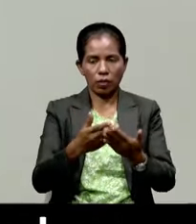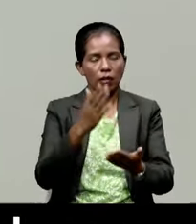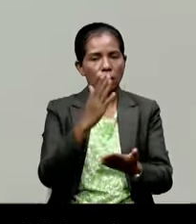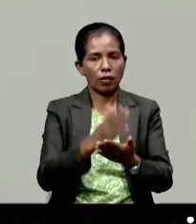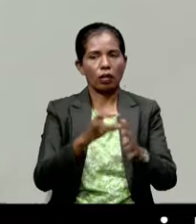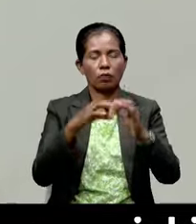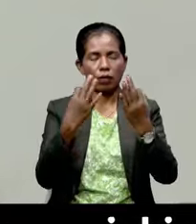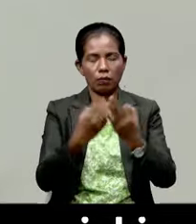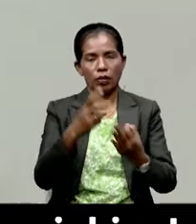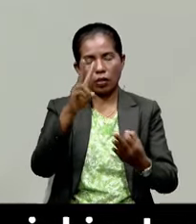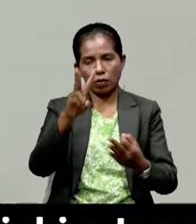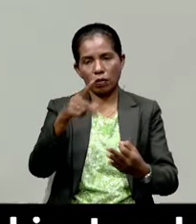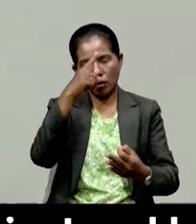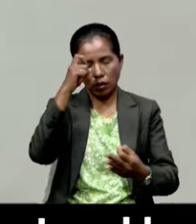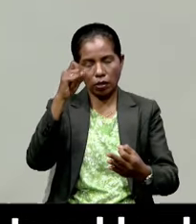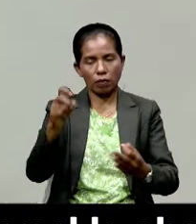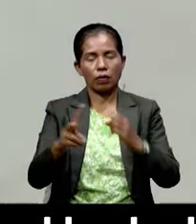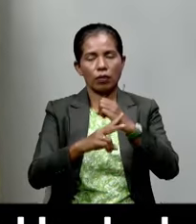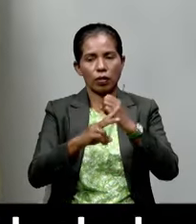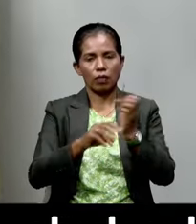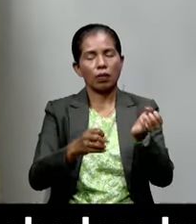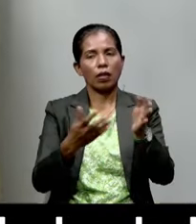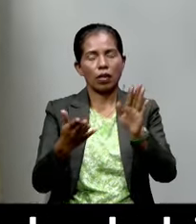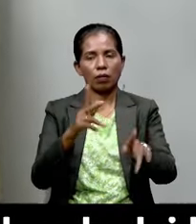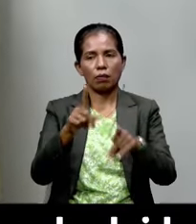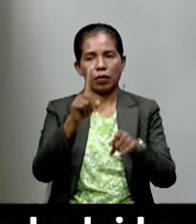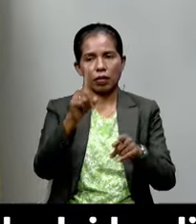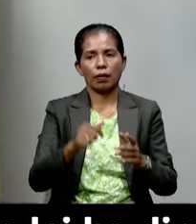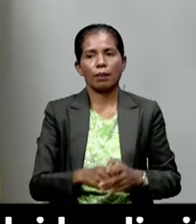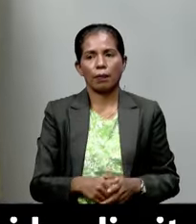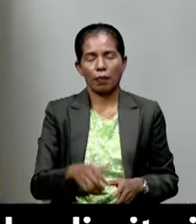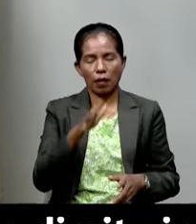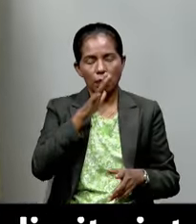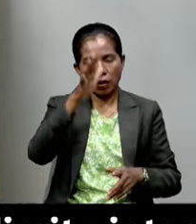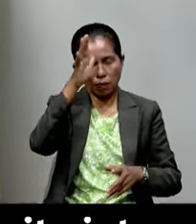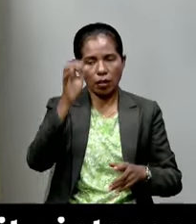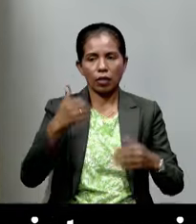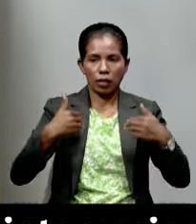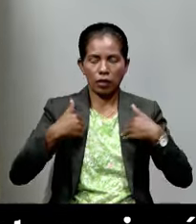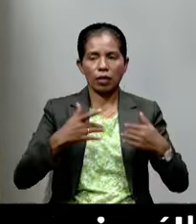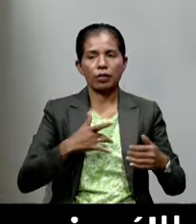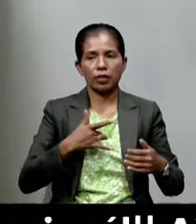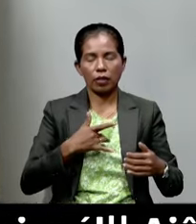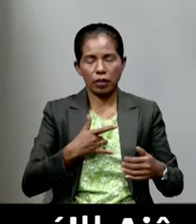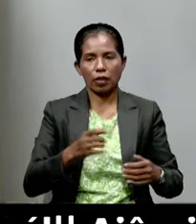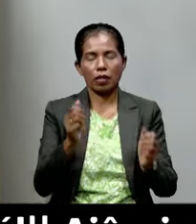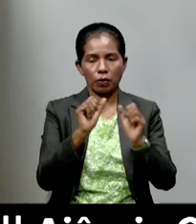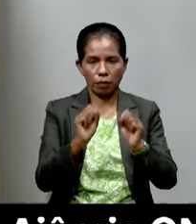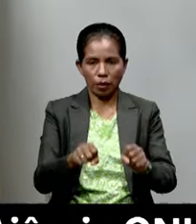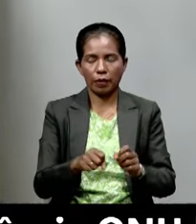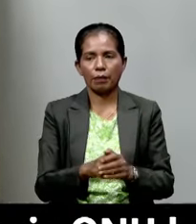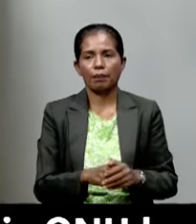entre família rua tamba vítima lá com emaida. Inang amarasik magia iha consentimento ka iha consciência tu bele